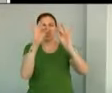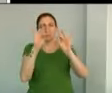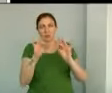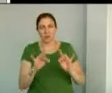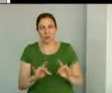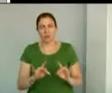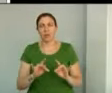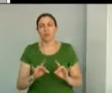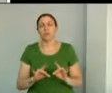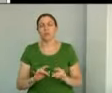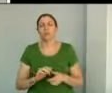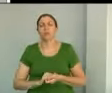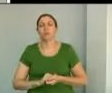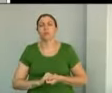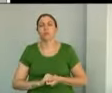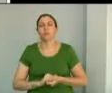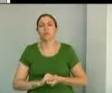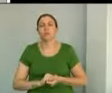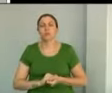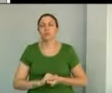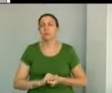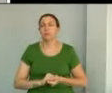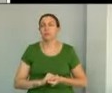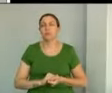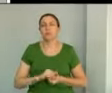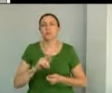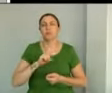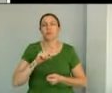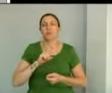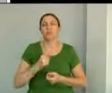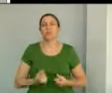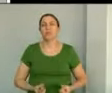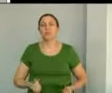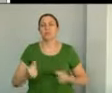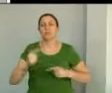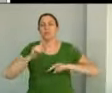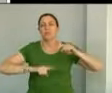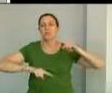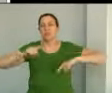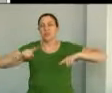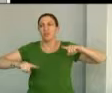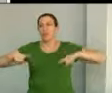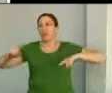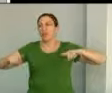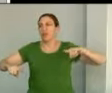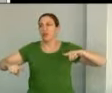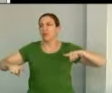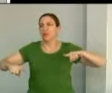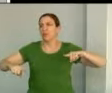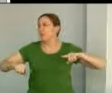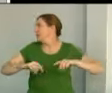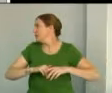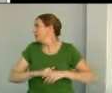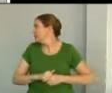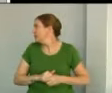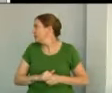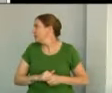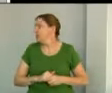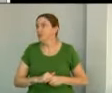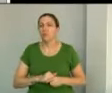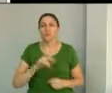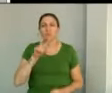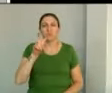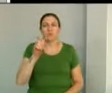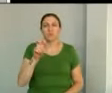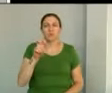para investimentos. Então, nós temos as despesas correntes. Despesas correntes aí de